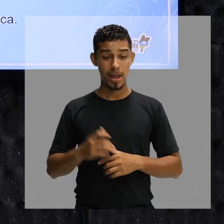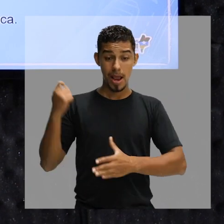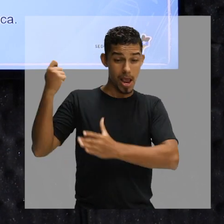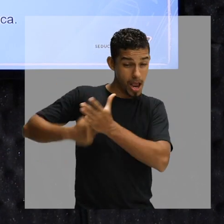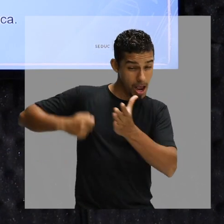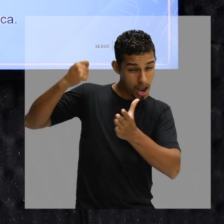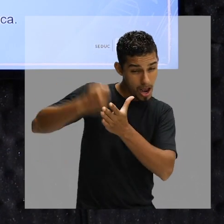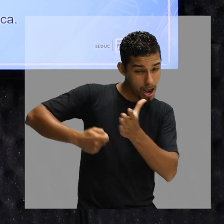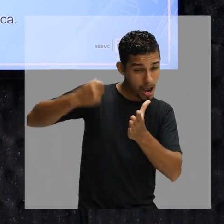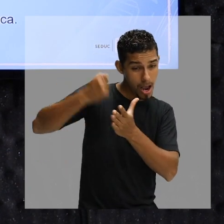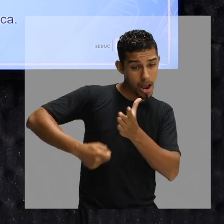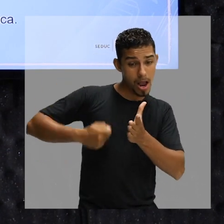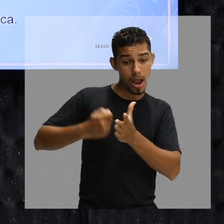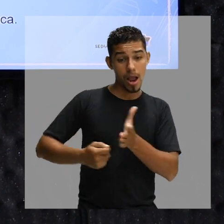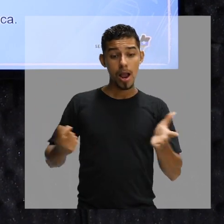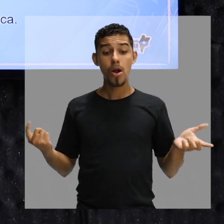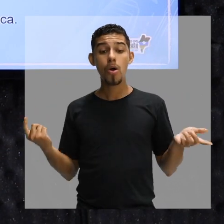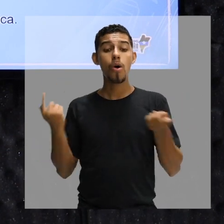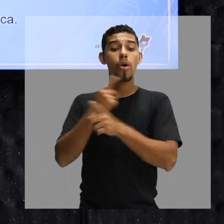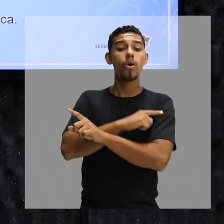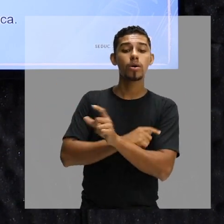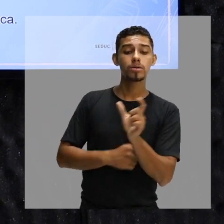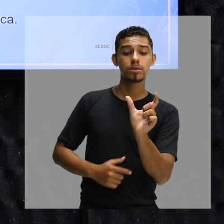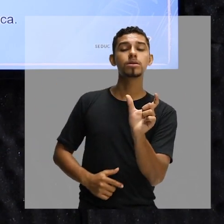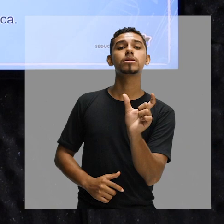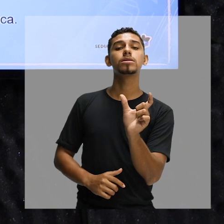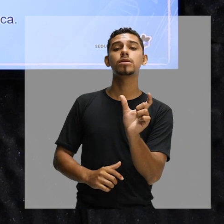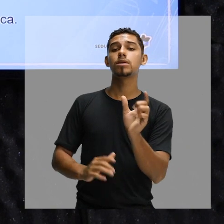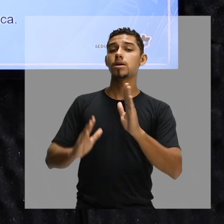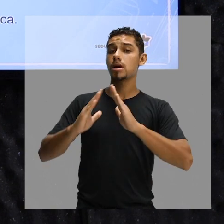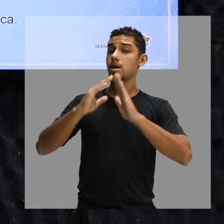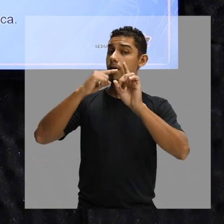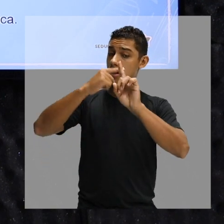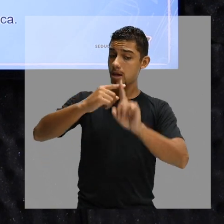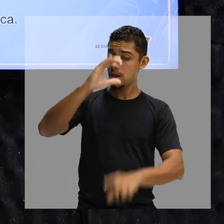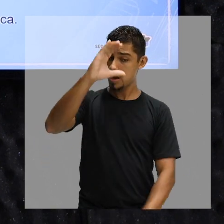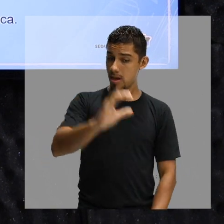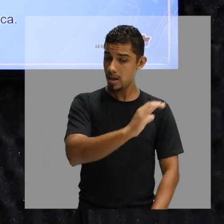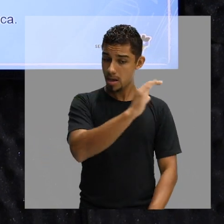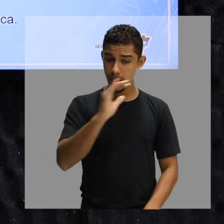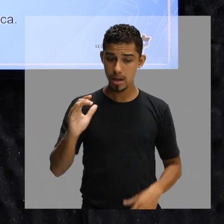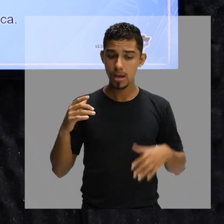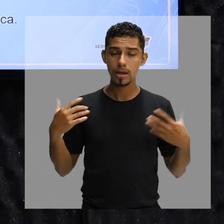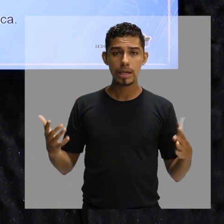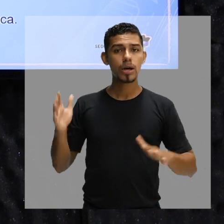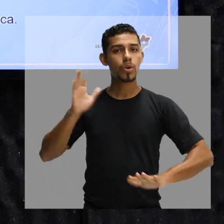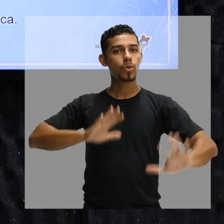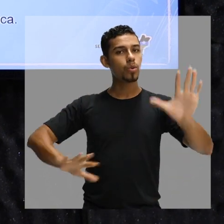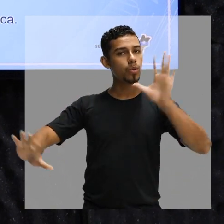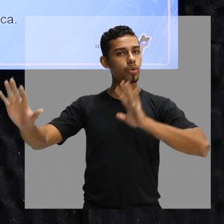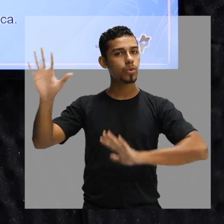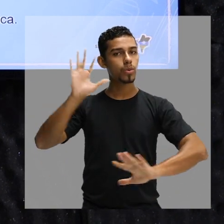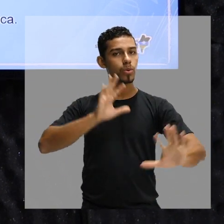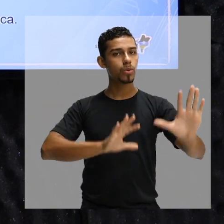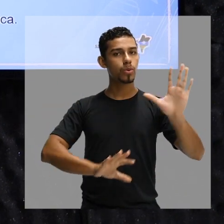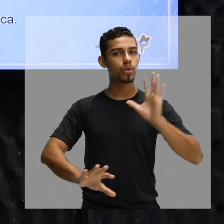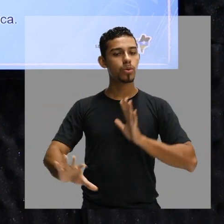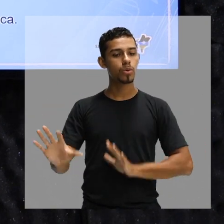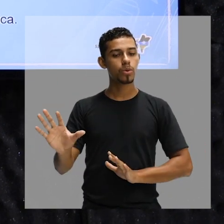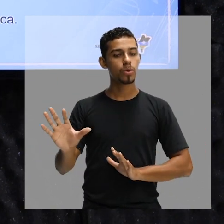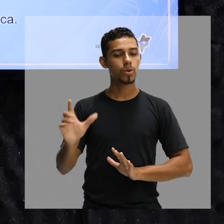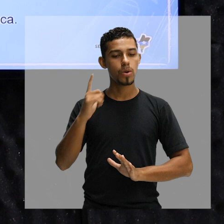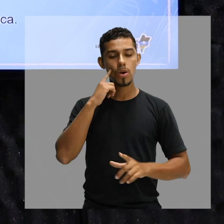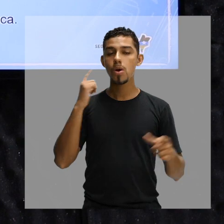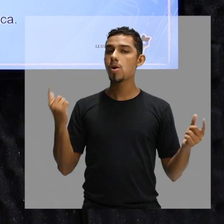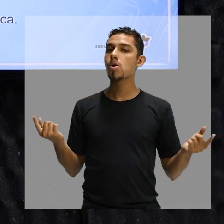contrarreforma. A contrarreforma, tá? No caso aqui, a famosa contrarreforma, a gente tem que ter muito cuidado com isso, porque